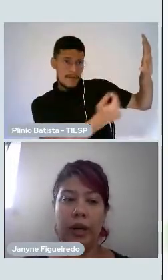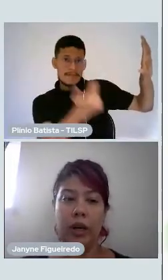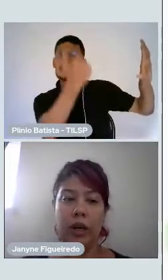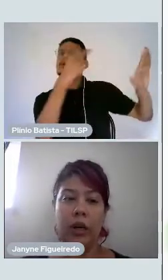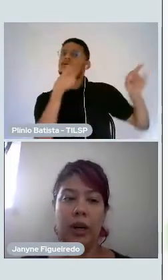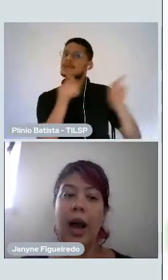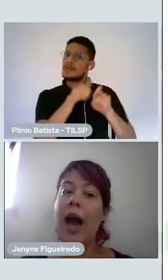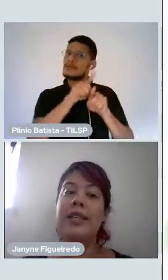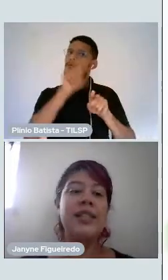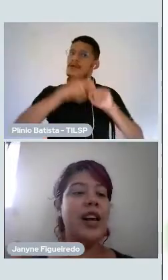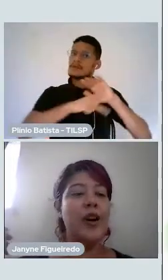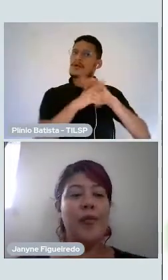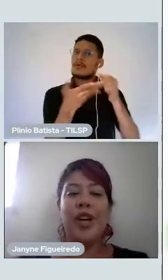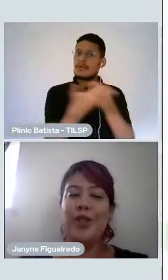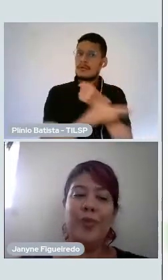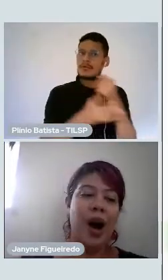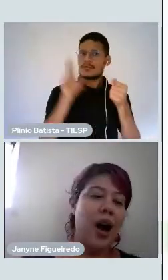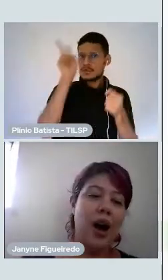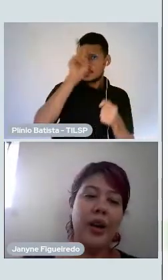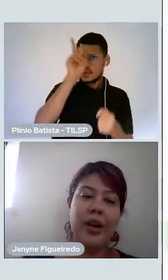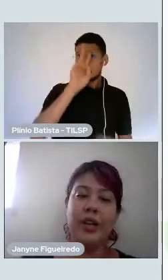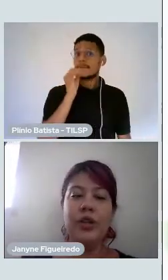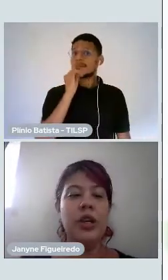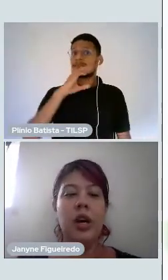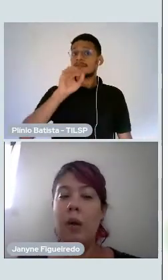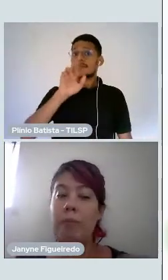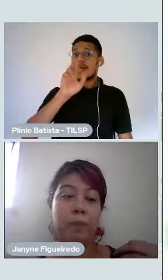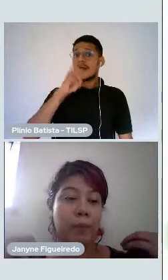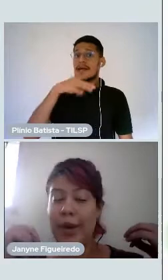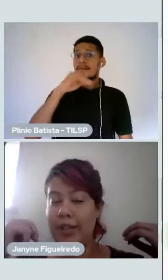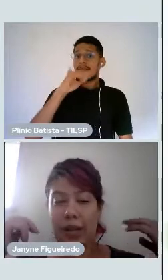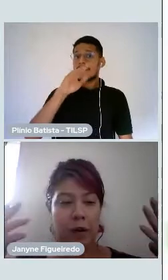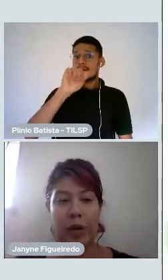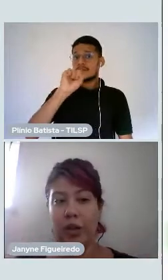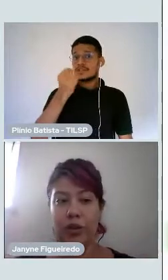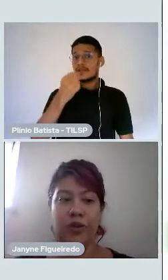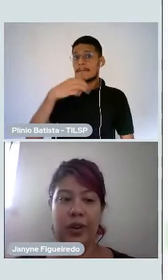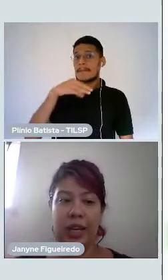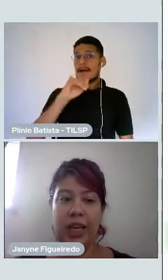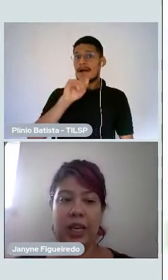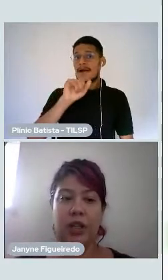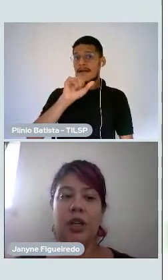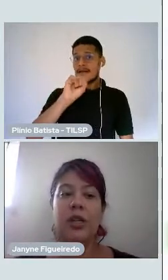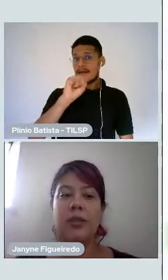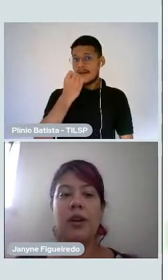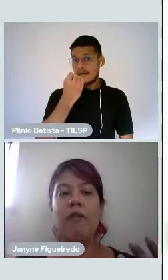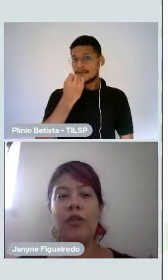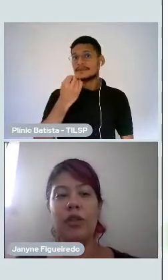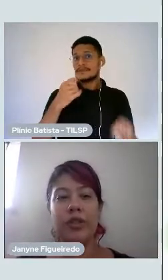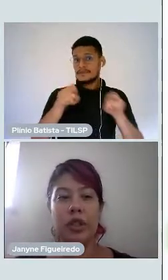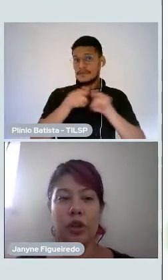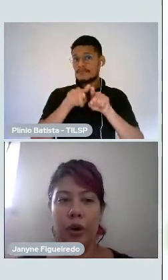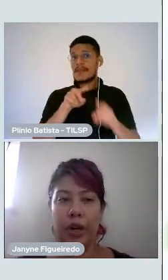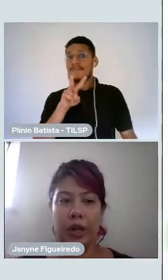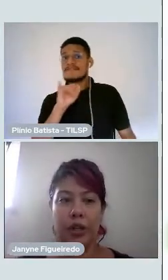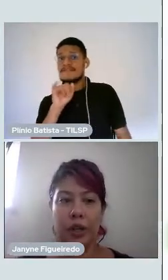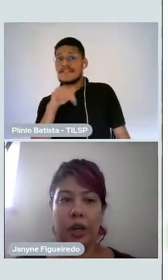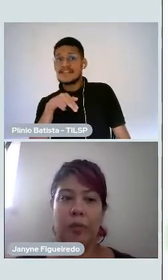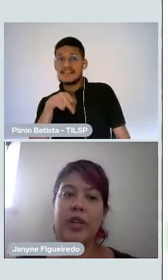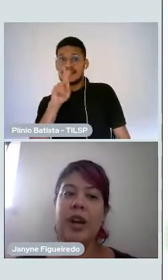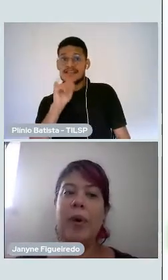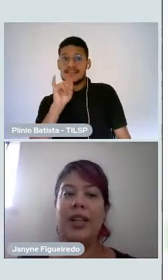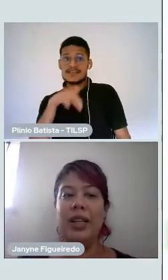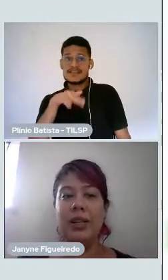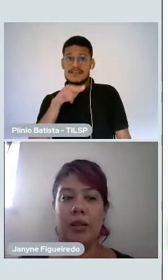fonte histórica. As cerâmicas maias, as cerâmicas dos vikings são fontes